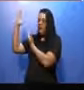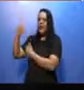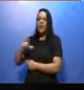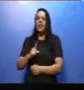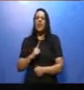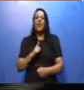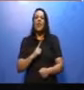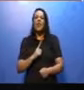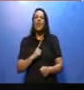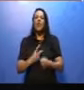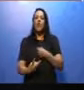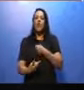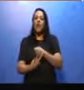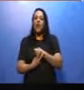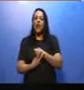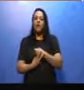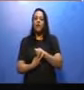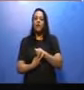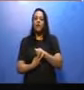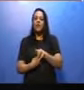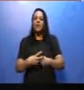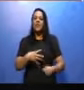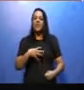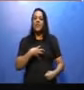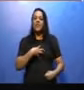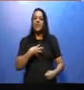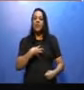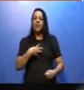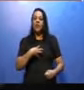E também nós temos um adjetivo.